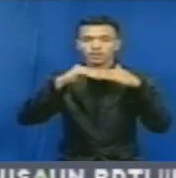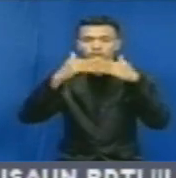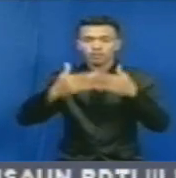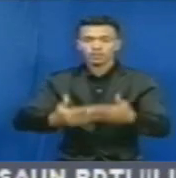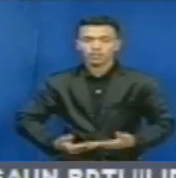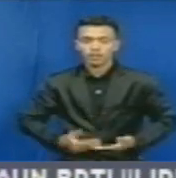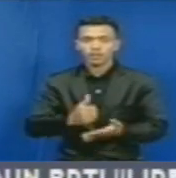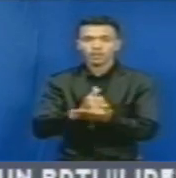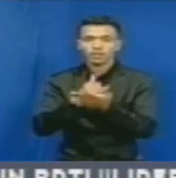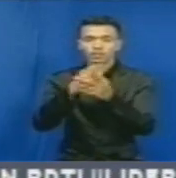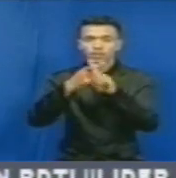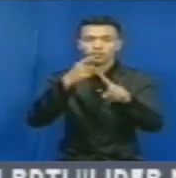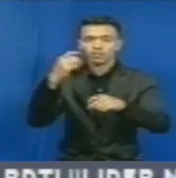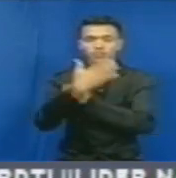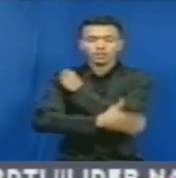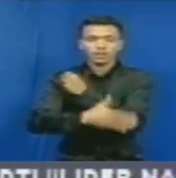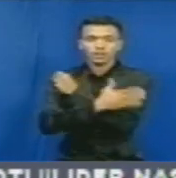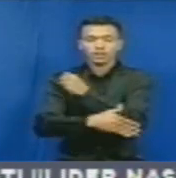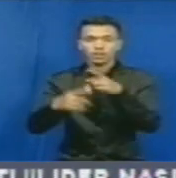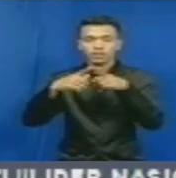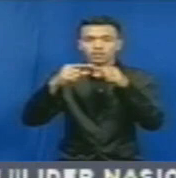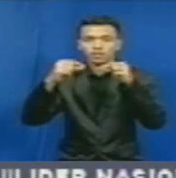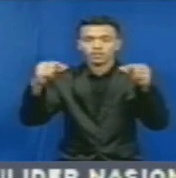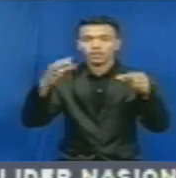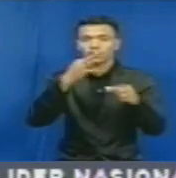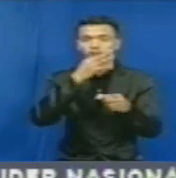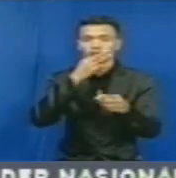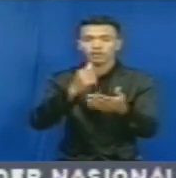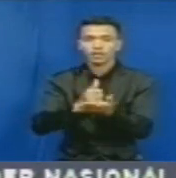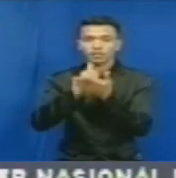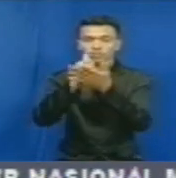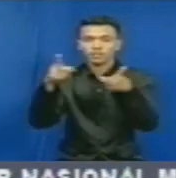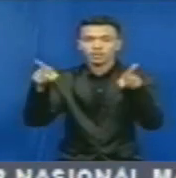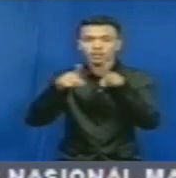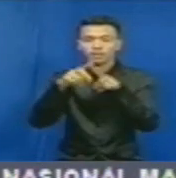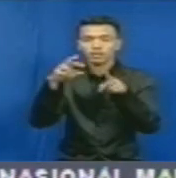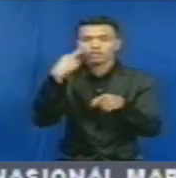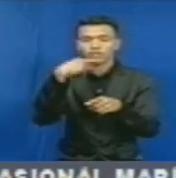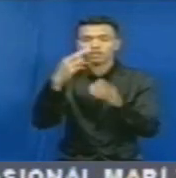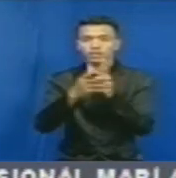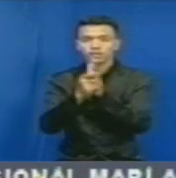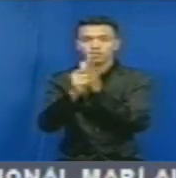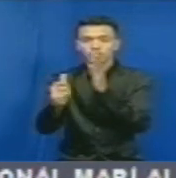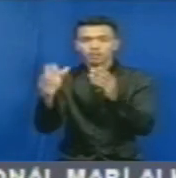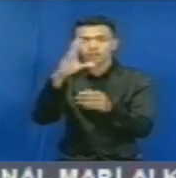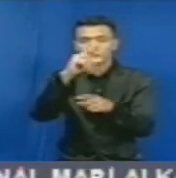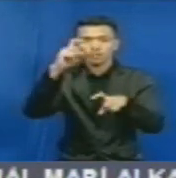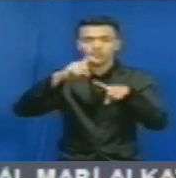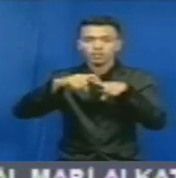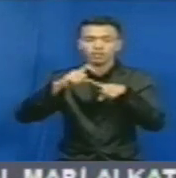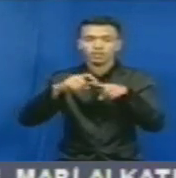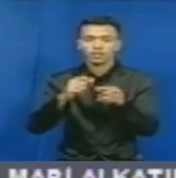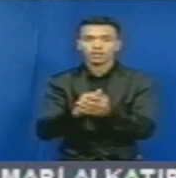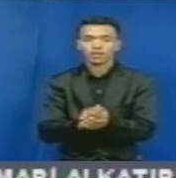apoio husi na São Japão. Ai han nebema ka apoio makane san fos mina no koto. Fos nebema ka